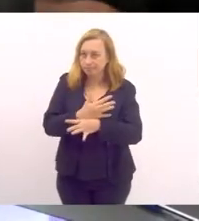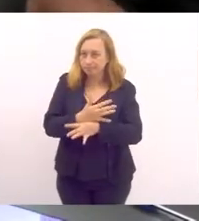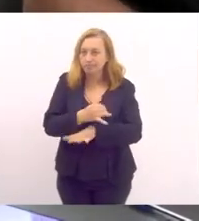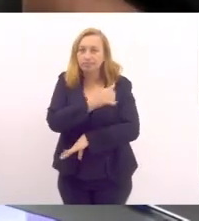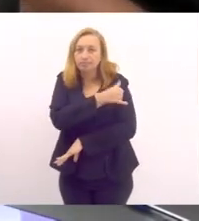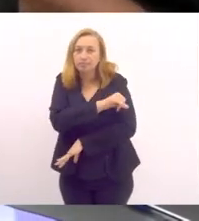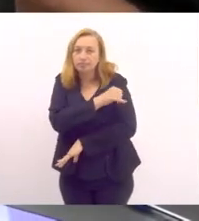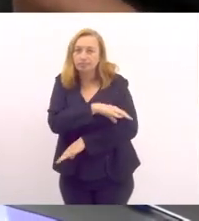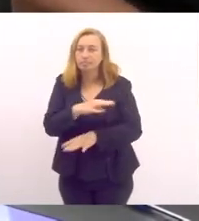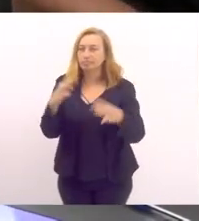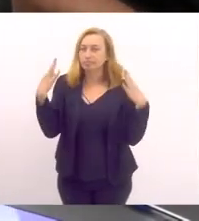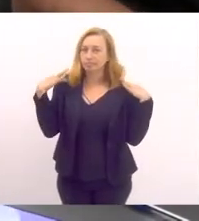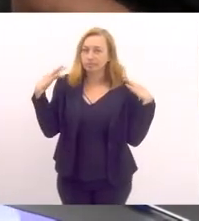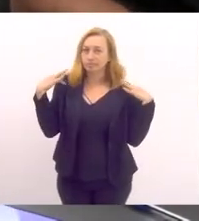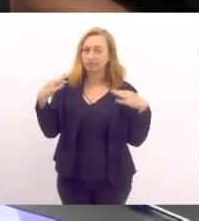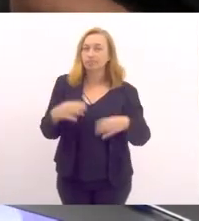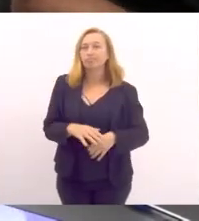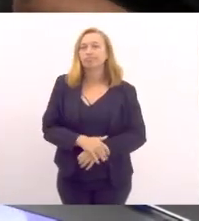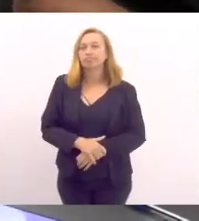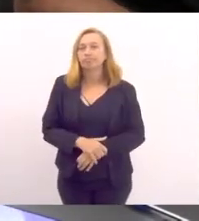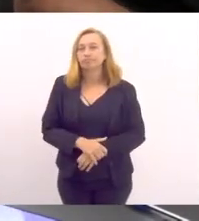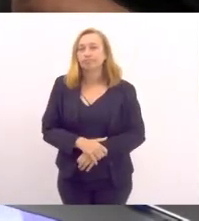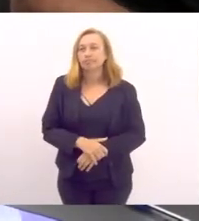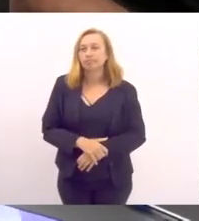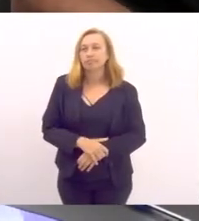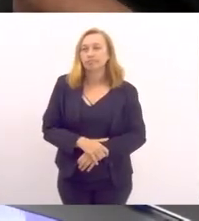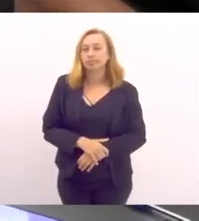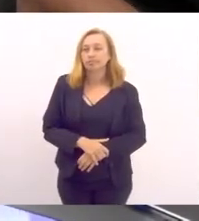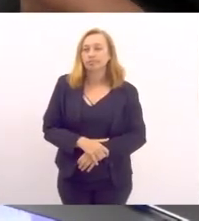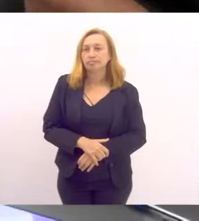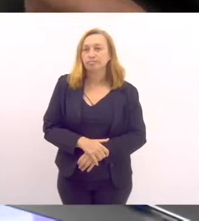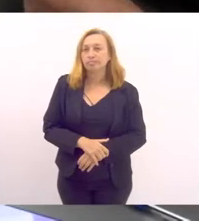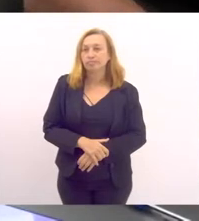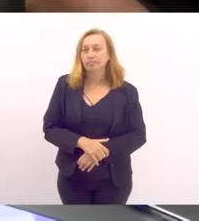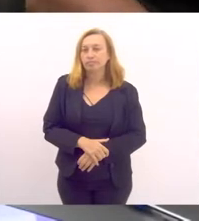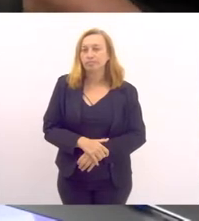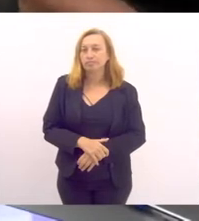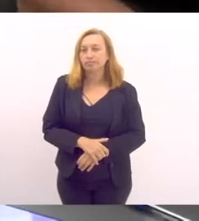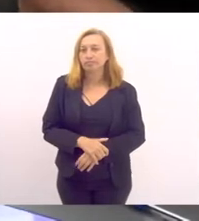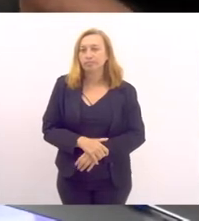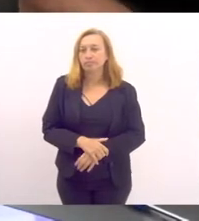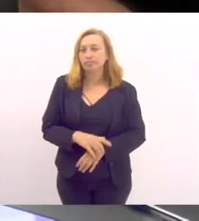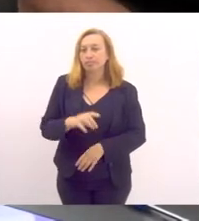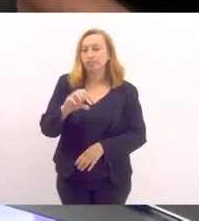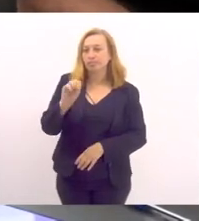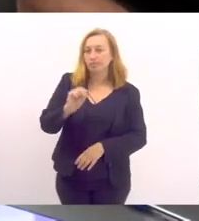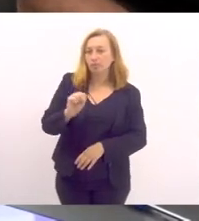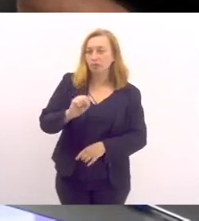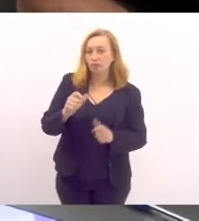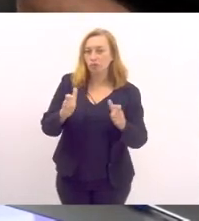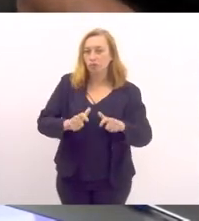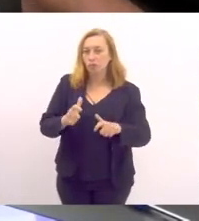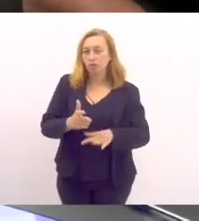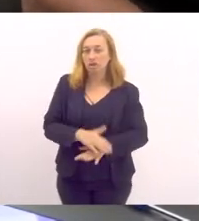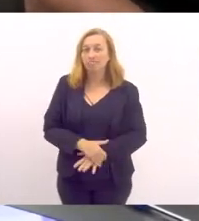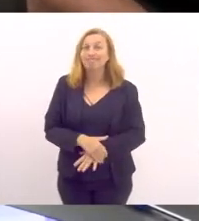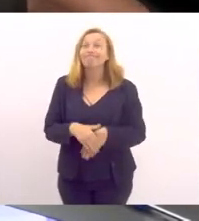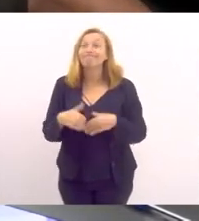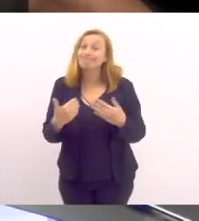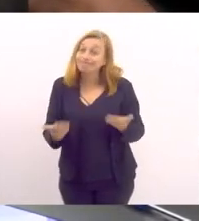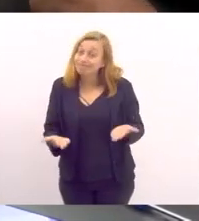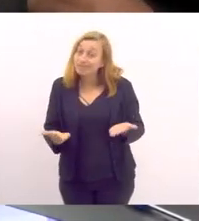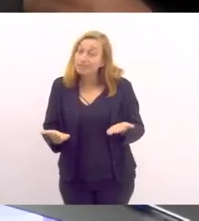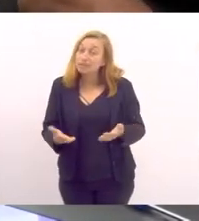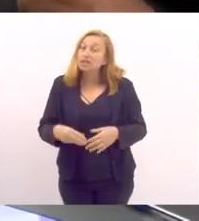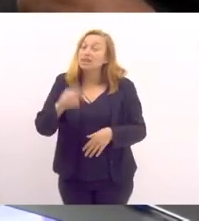termos de turismo, o Rio está na 99ª posição. Para quem ama essa cidade, para quem ama